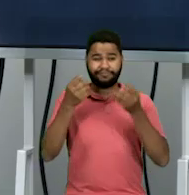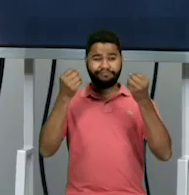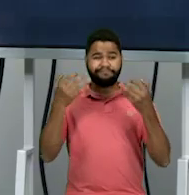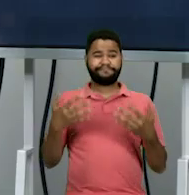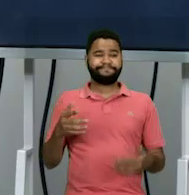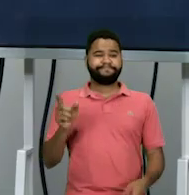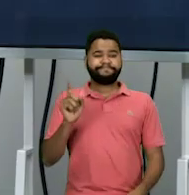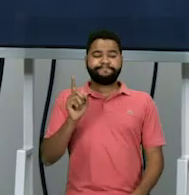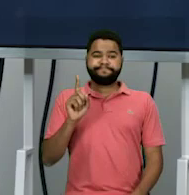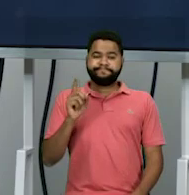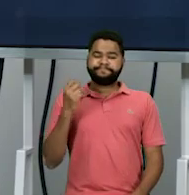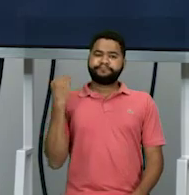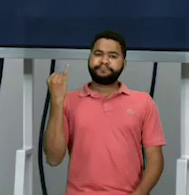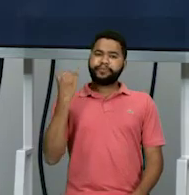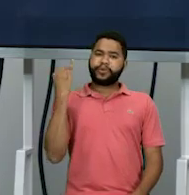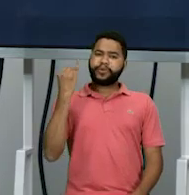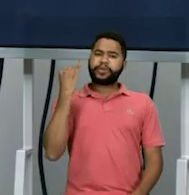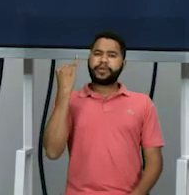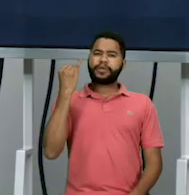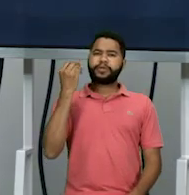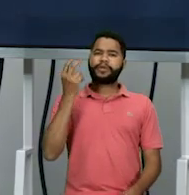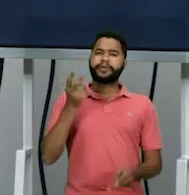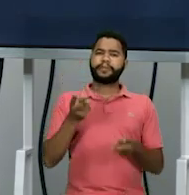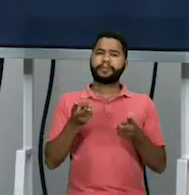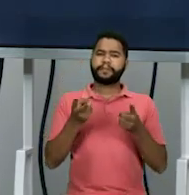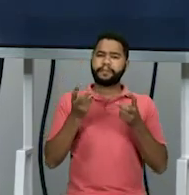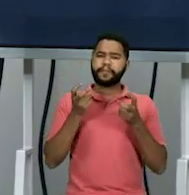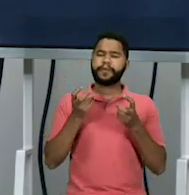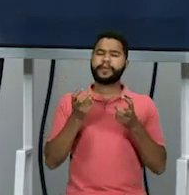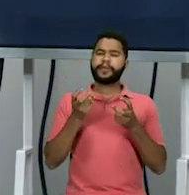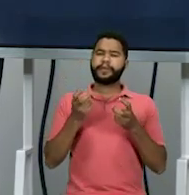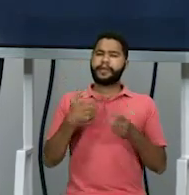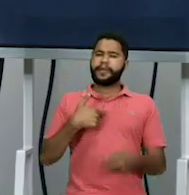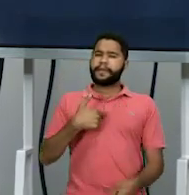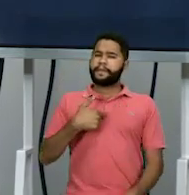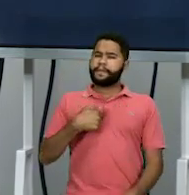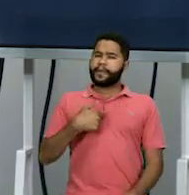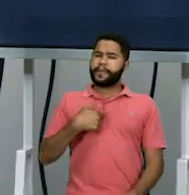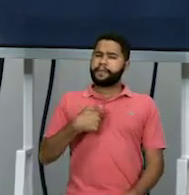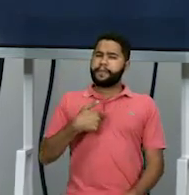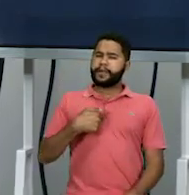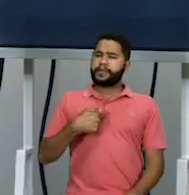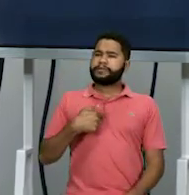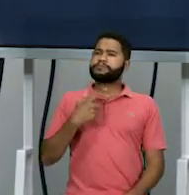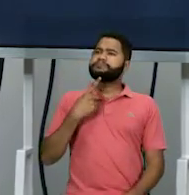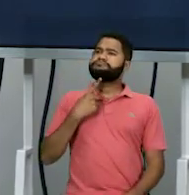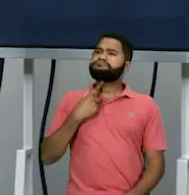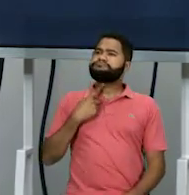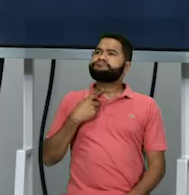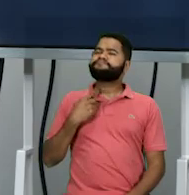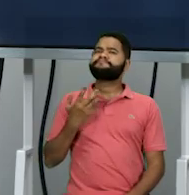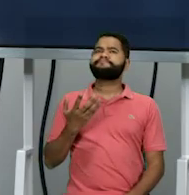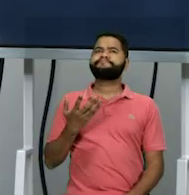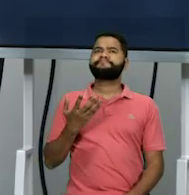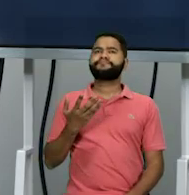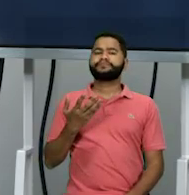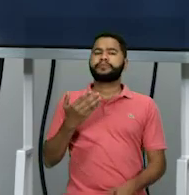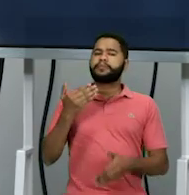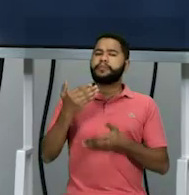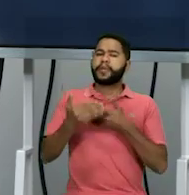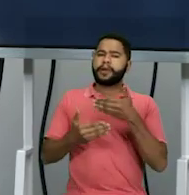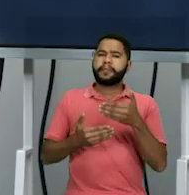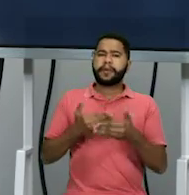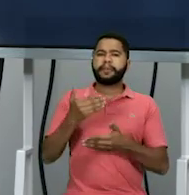É importante a gente perceber que o Vargas ele vai se apropriando, há uma intenção do Vargas de